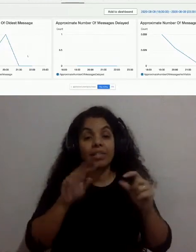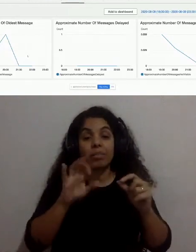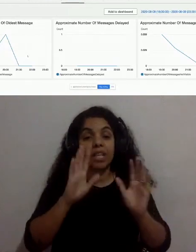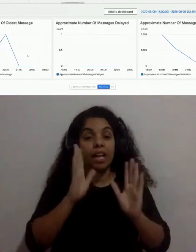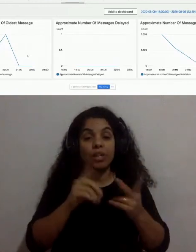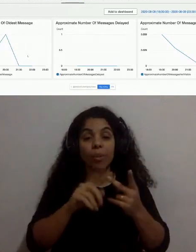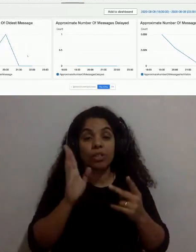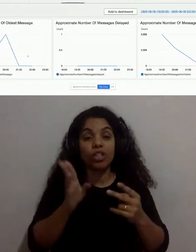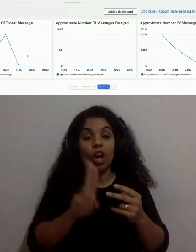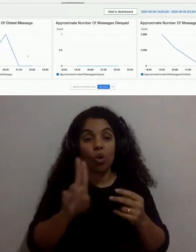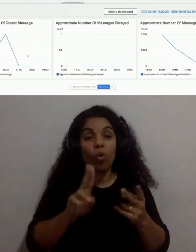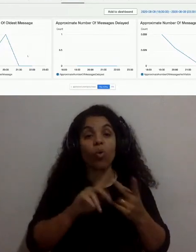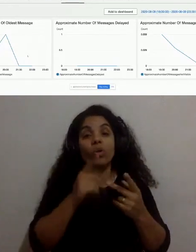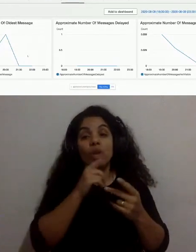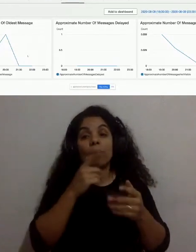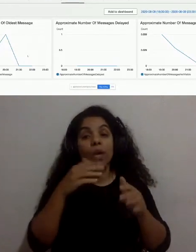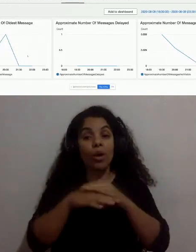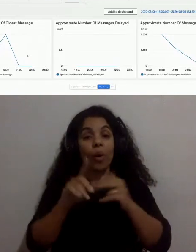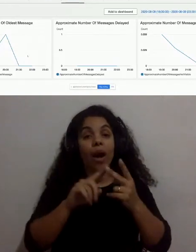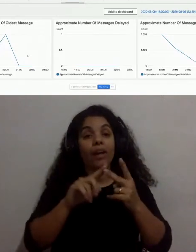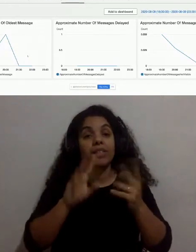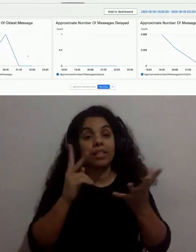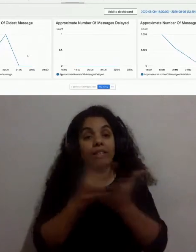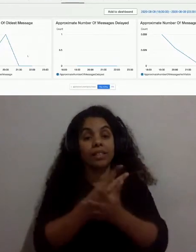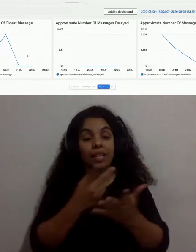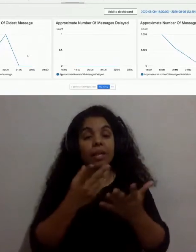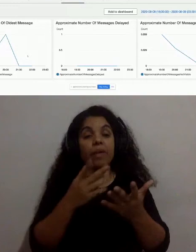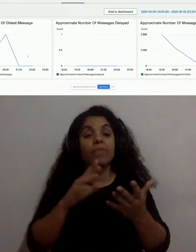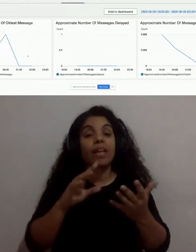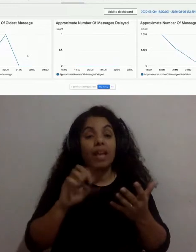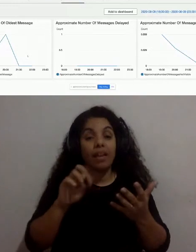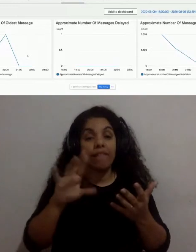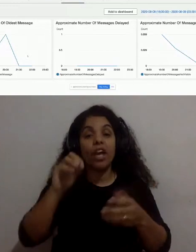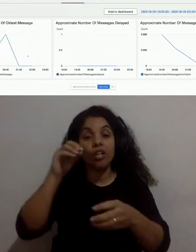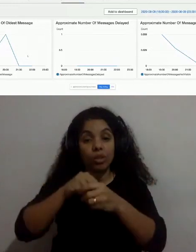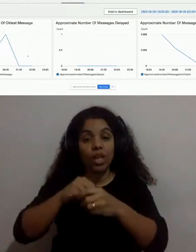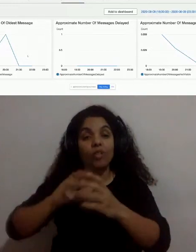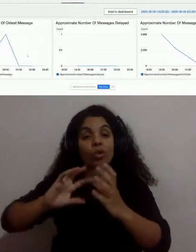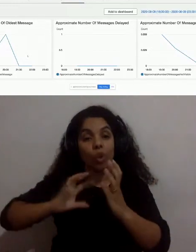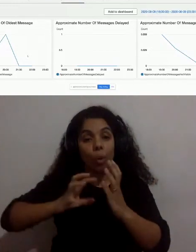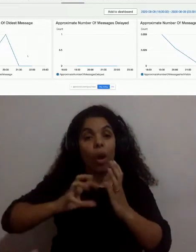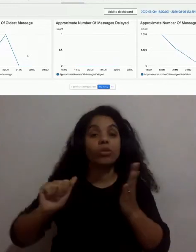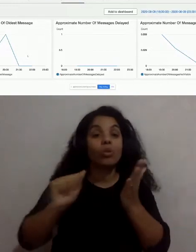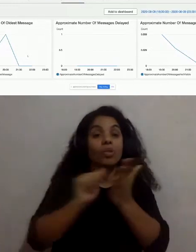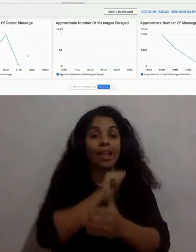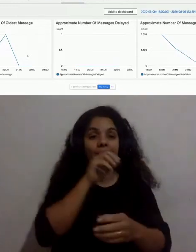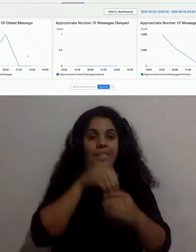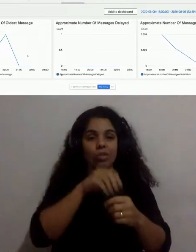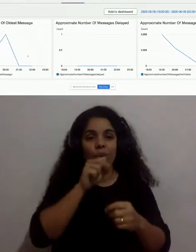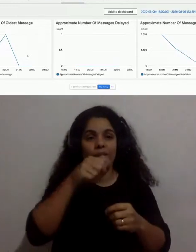a mensagem e eu guardo esse evento dentro do banco. Então, elas são deletadas do SQS, tá? Elas não precisam ficar ali.